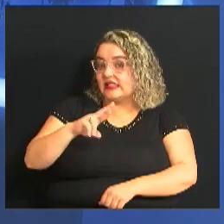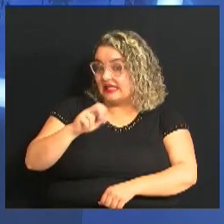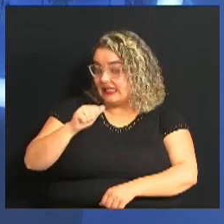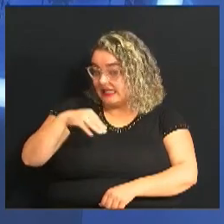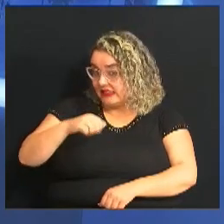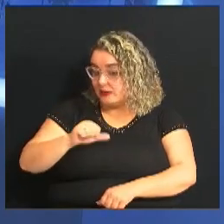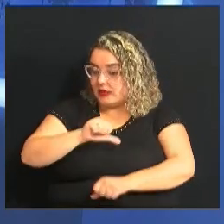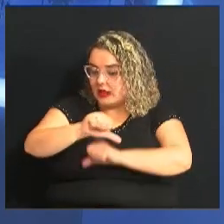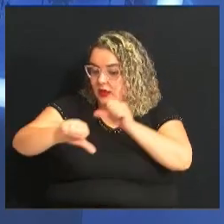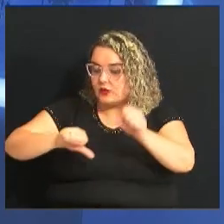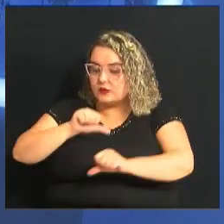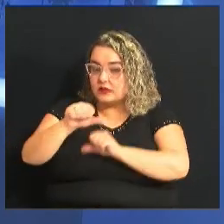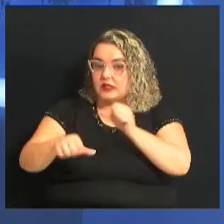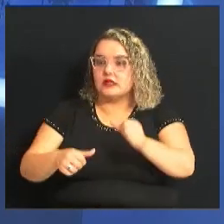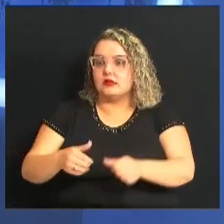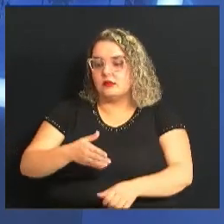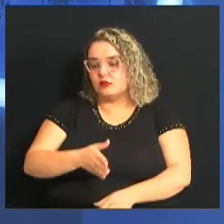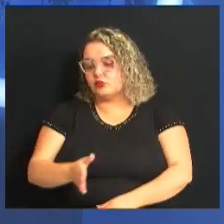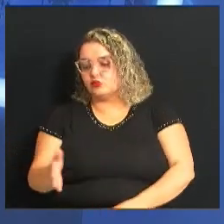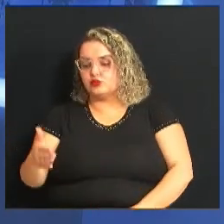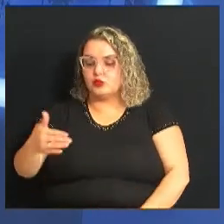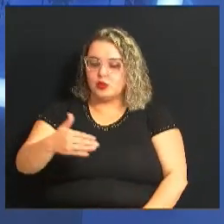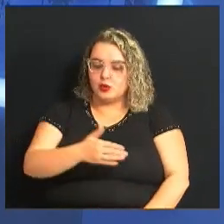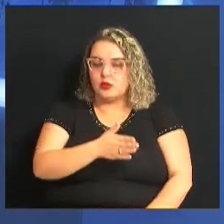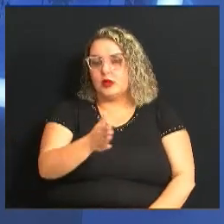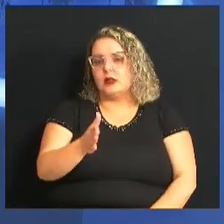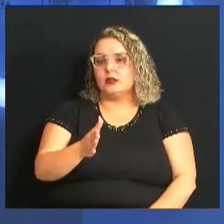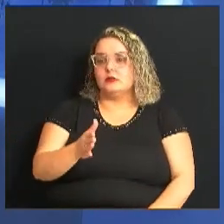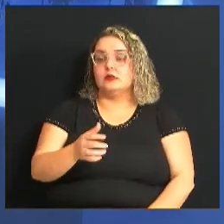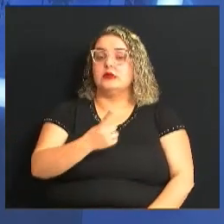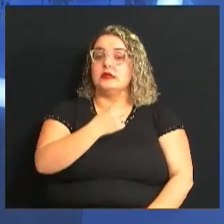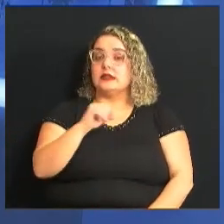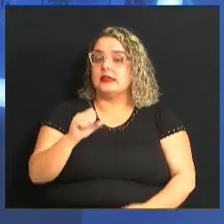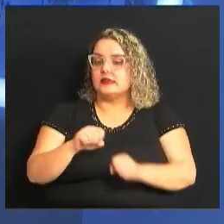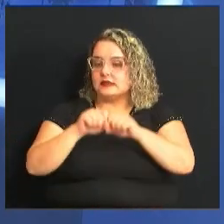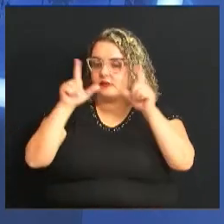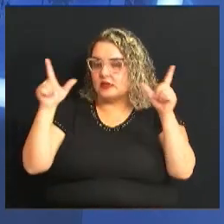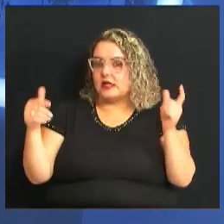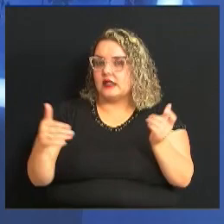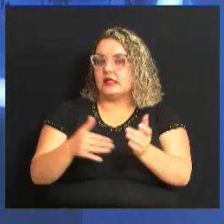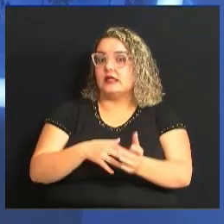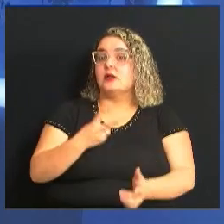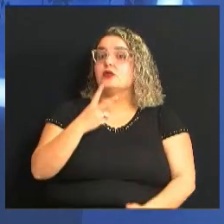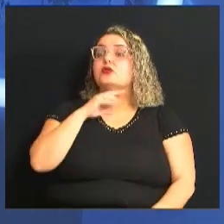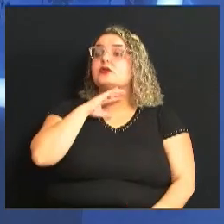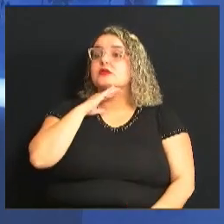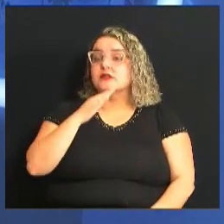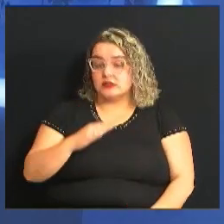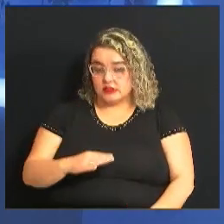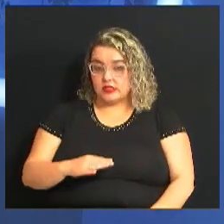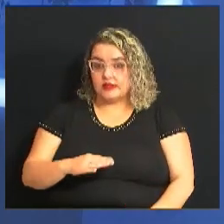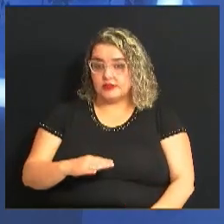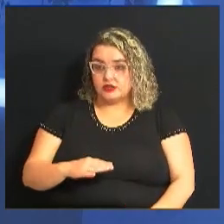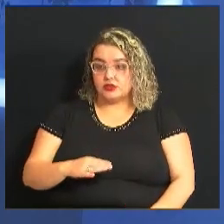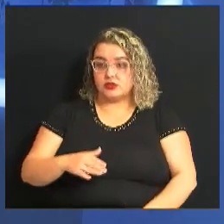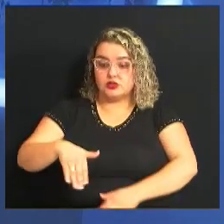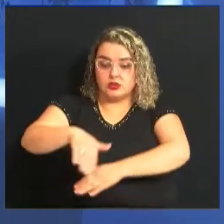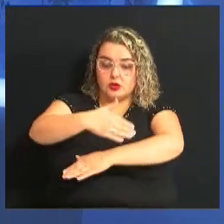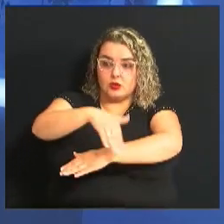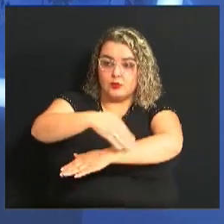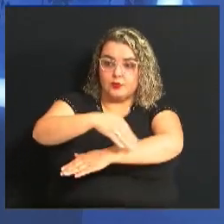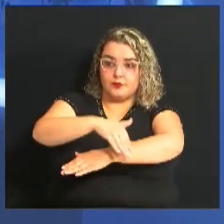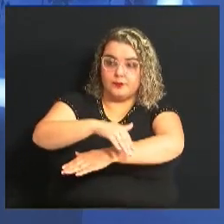de tráfego invertido temporariamente entre 10 horas da manhã e 2 horas da tarde, no trecho entre a